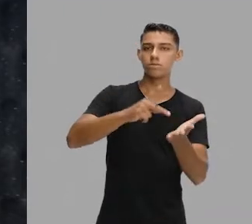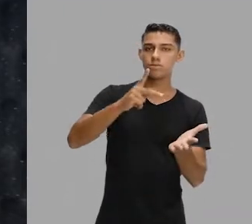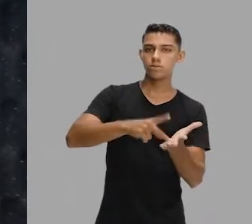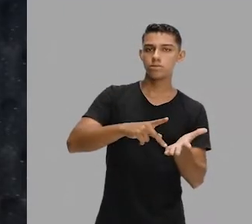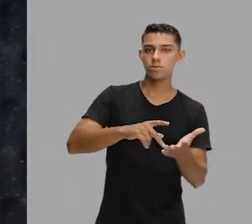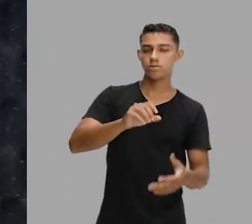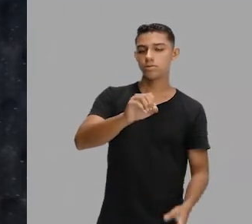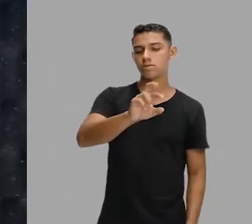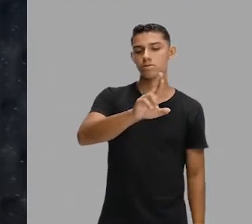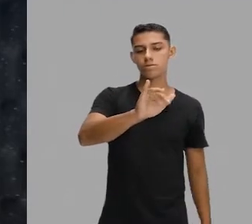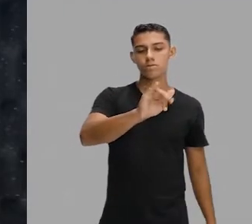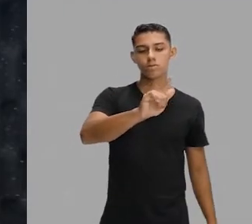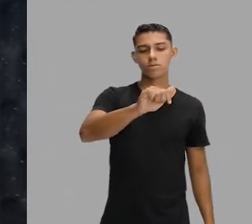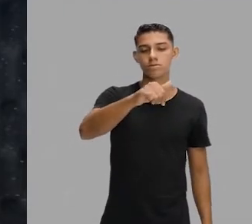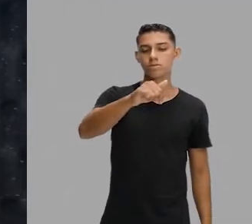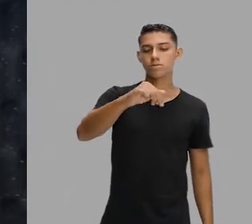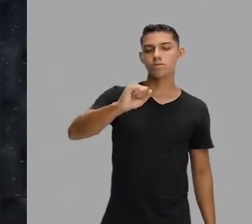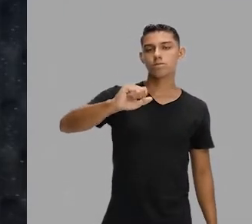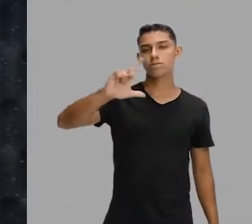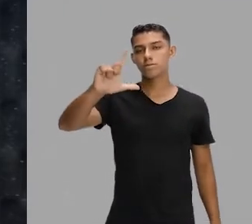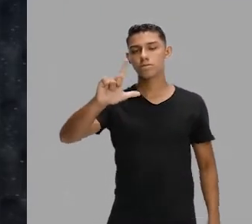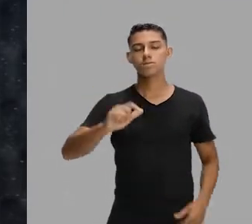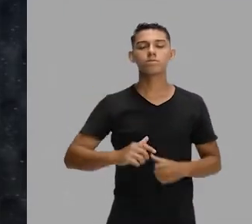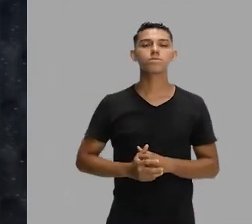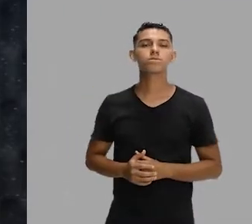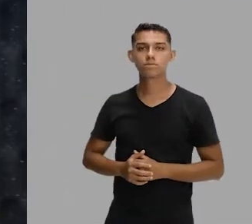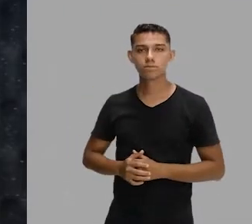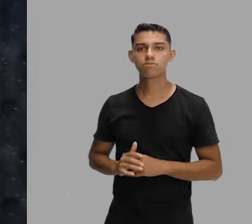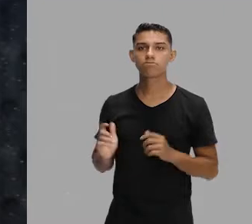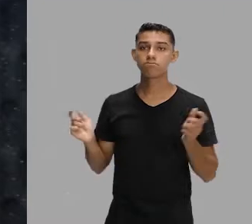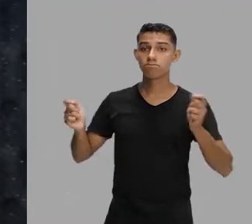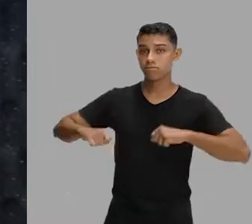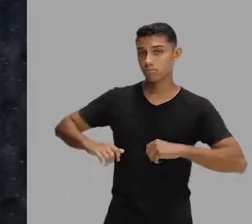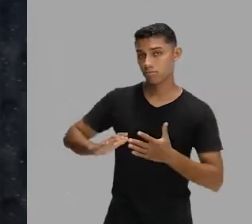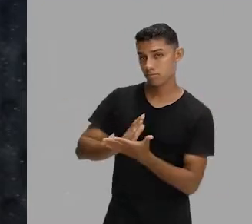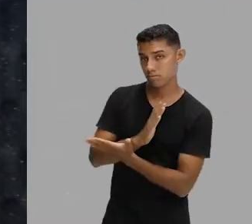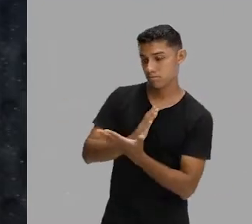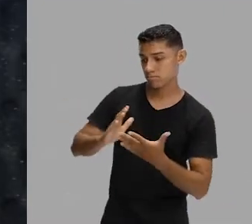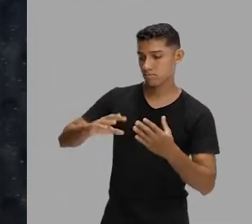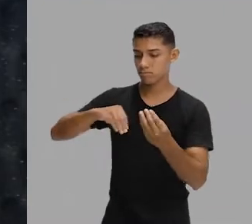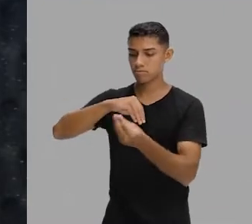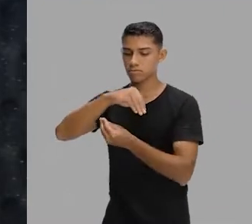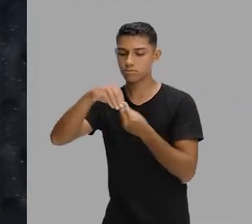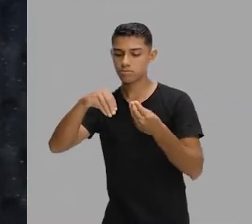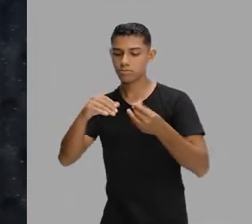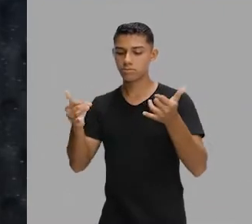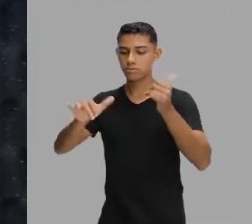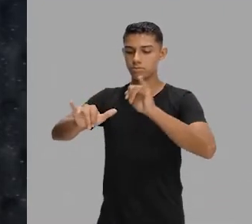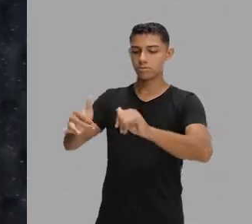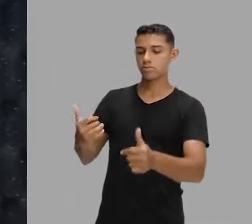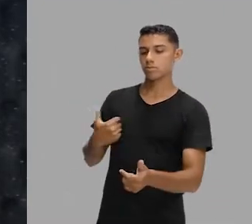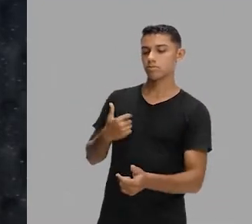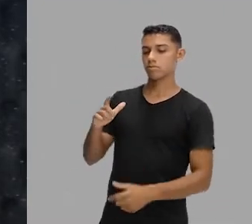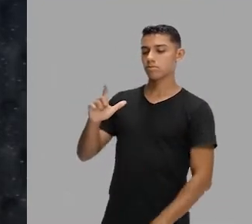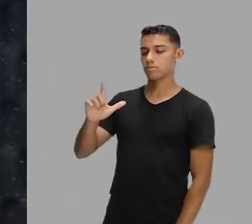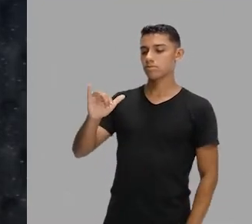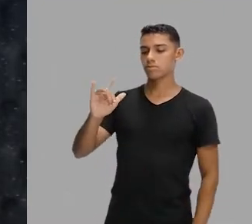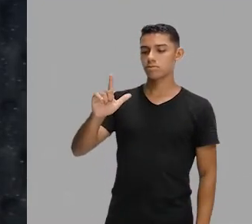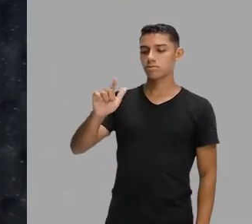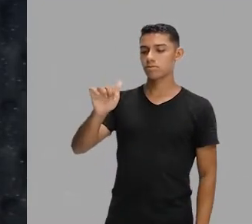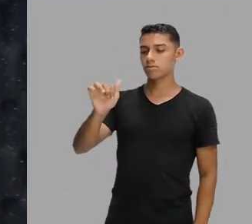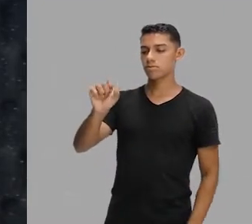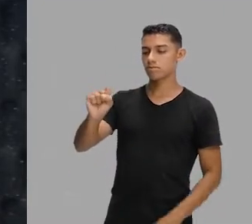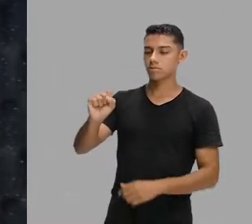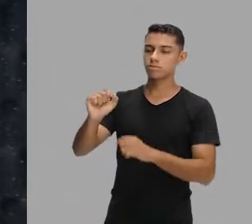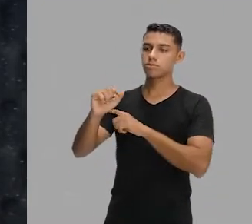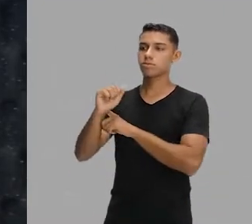originário, certo? Original. Então a gente estabelece essas misturas, são as formações das ligas. Então nós temos o